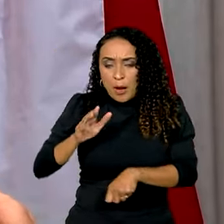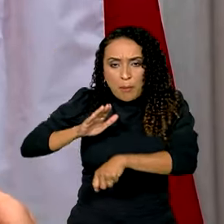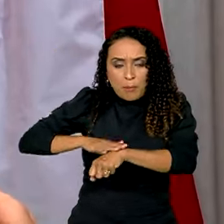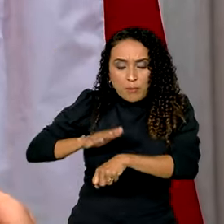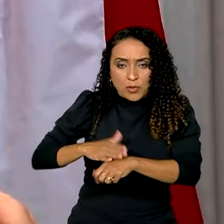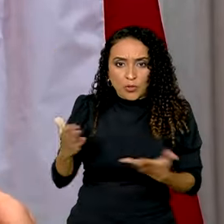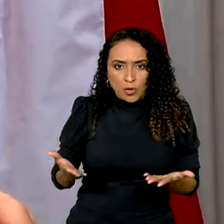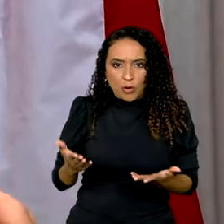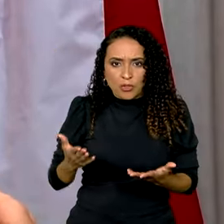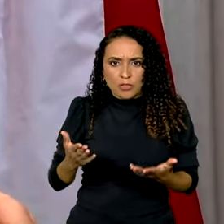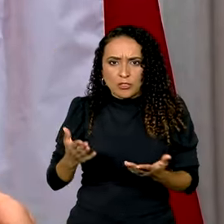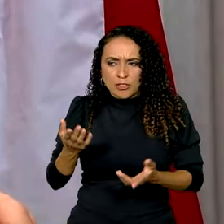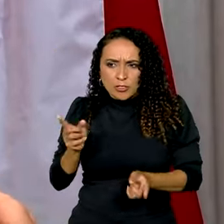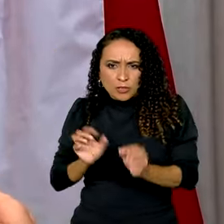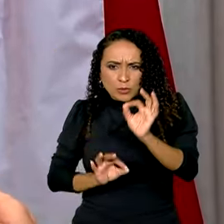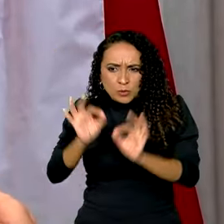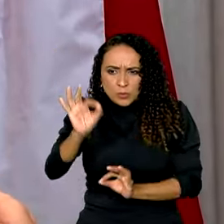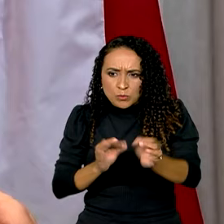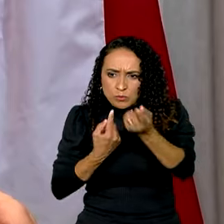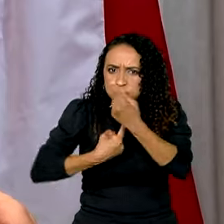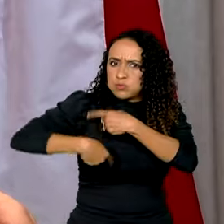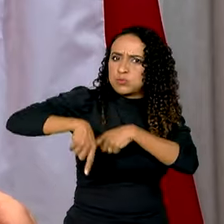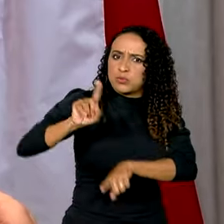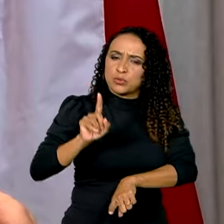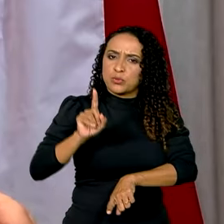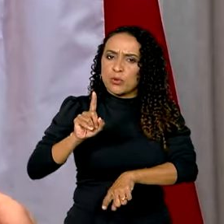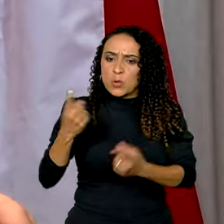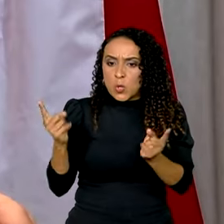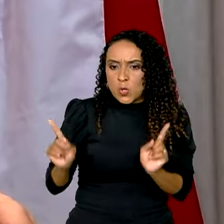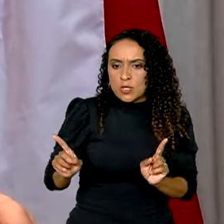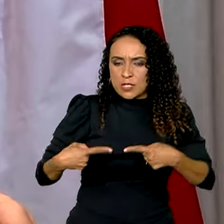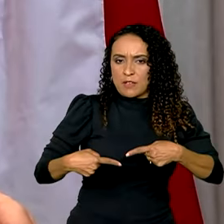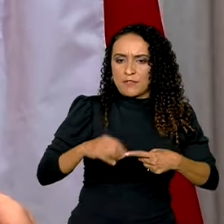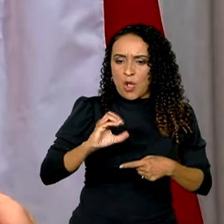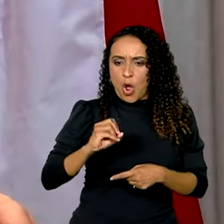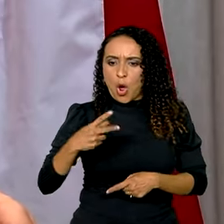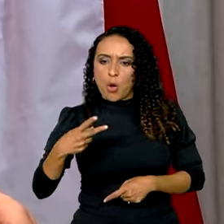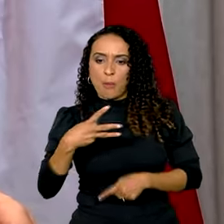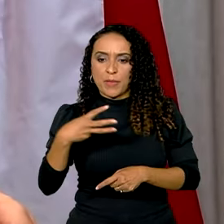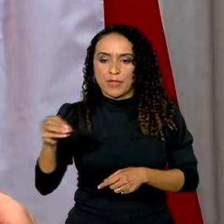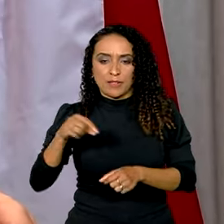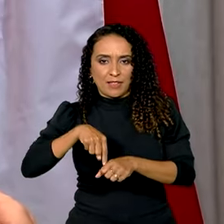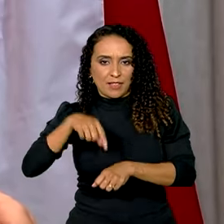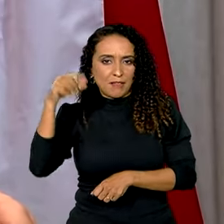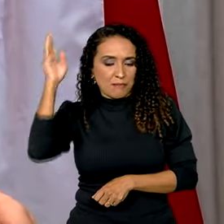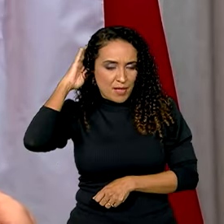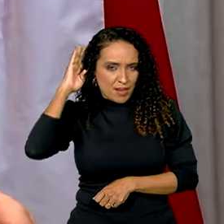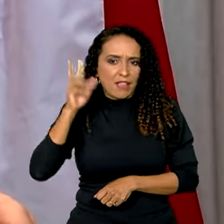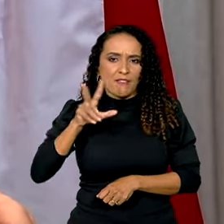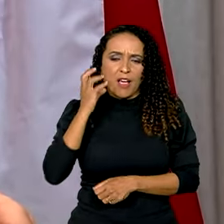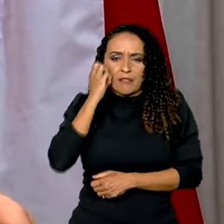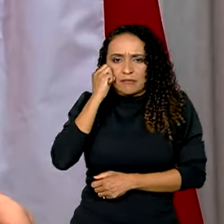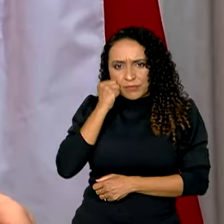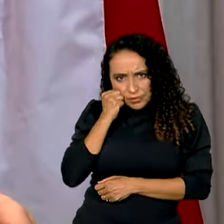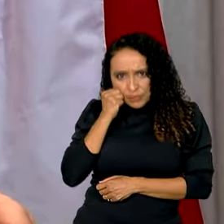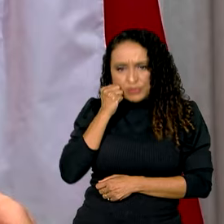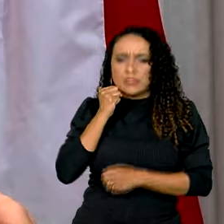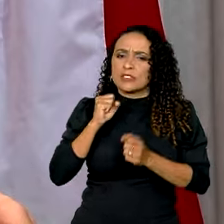momento de transformação a partir do desafio da COP30 em Belém estará deixando um legado